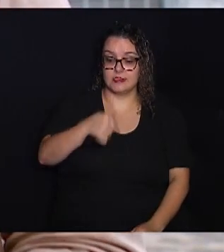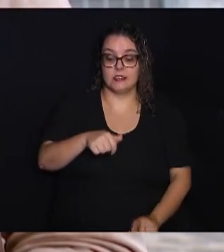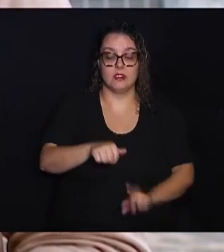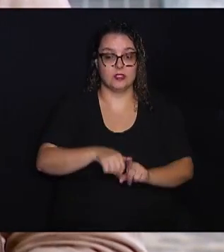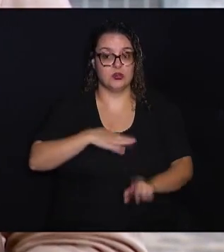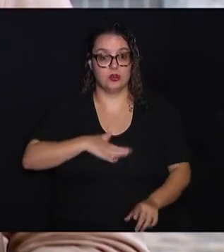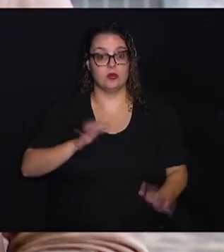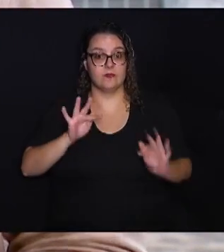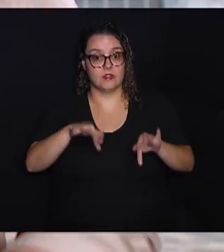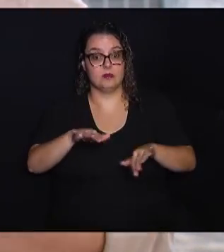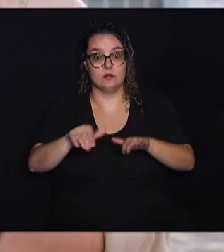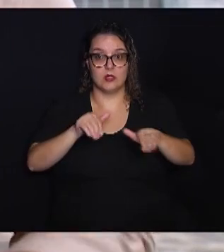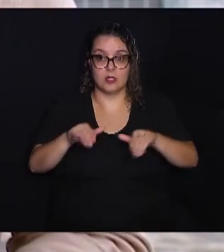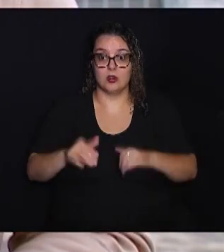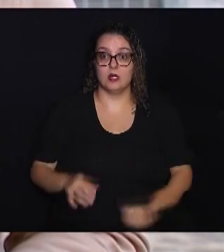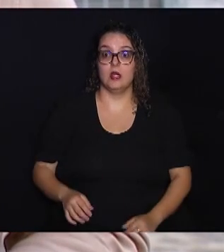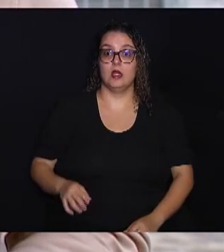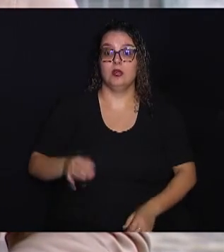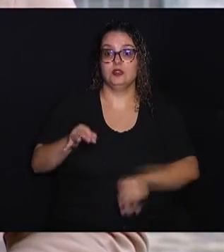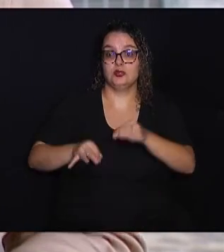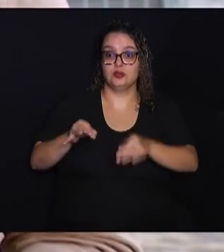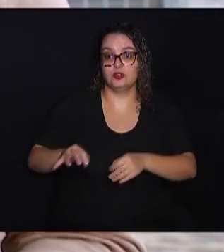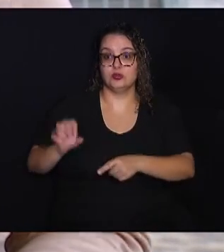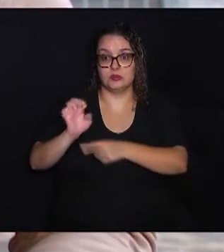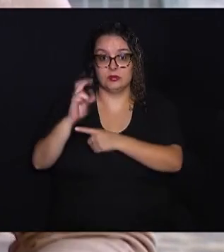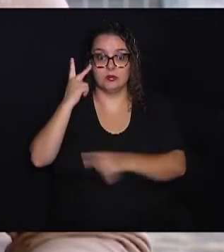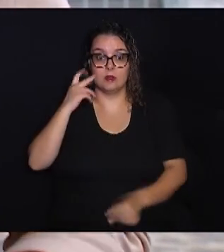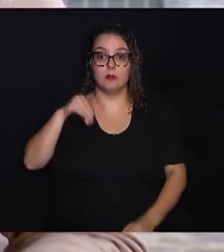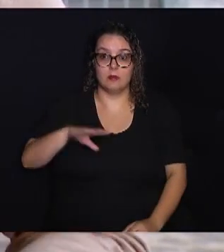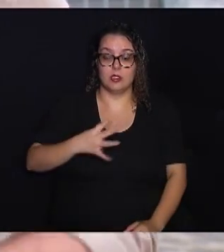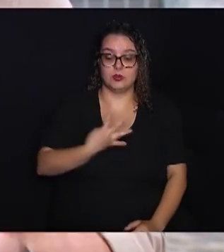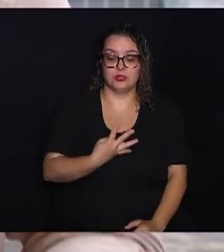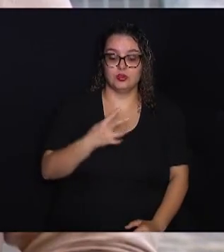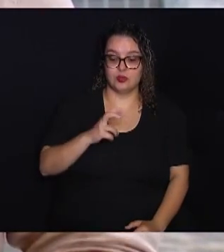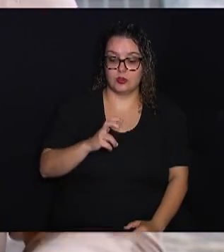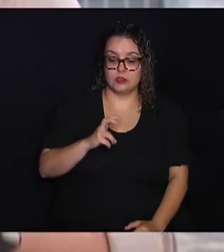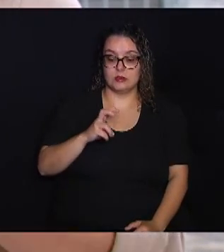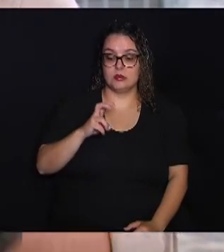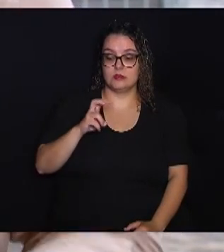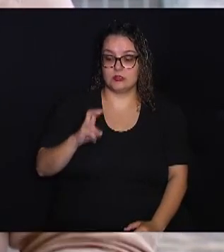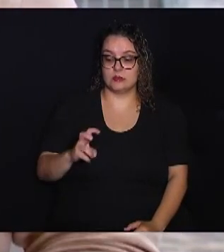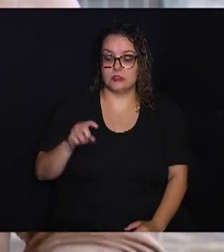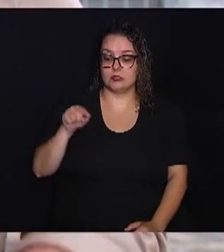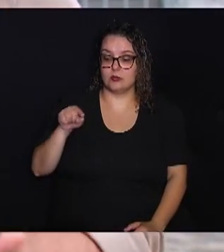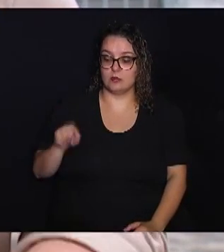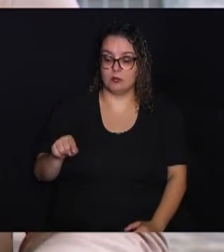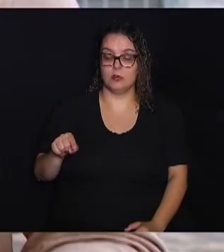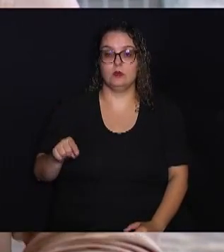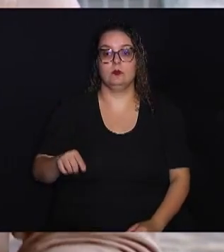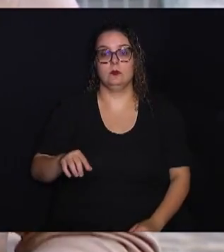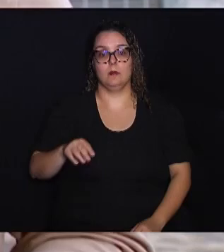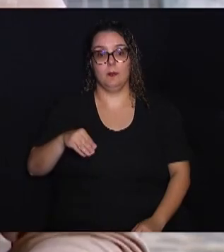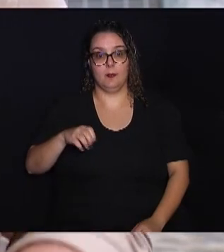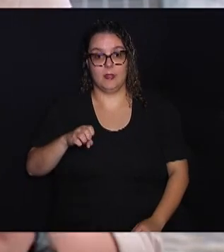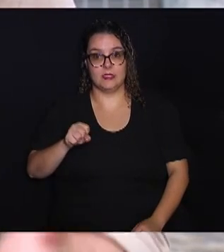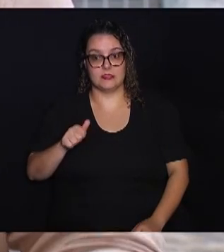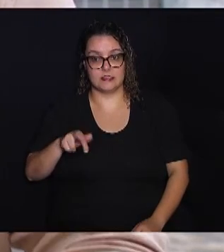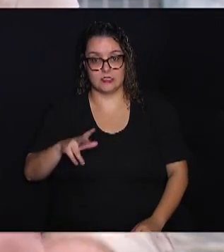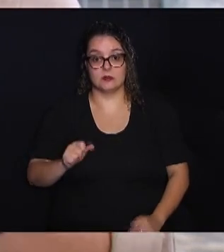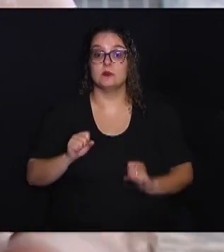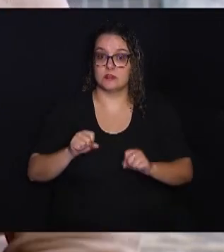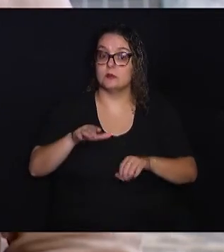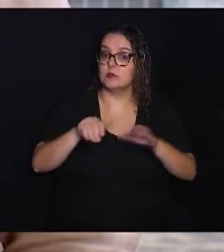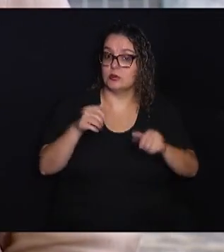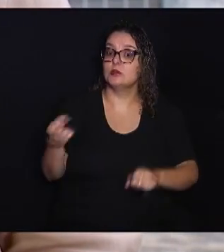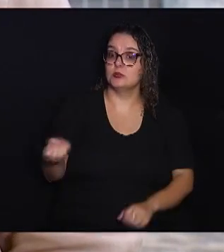Justiça Eleitoral Paulista convocou mais de 450 mil mesários. No entanto, pode haver novas